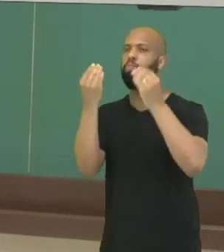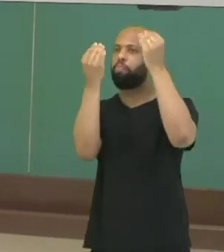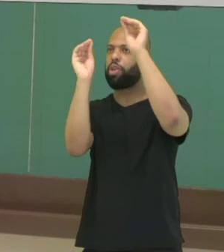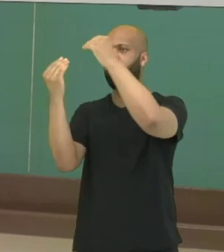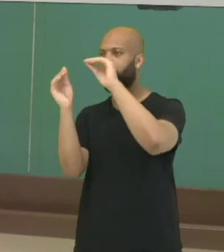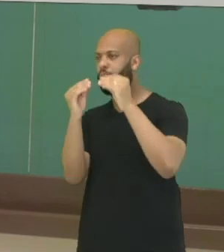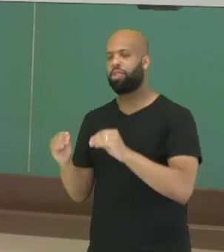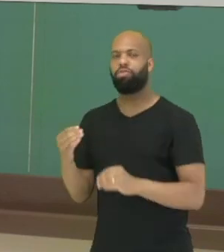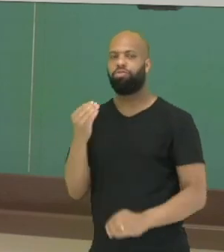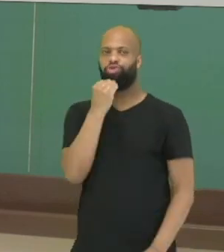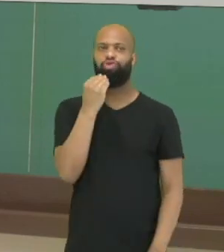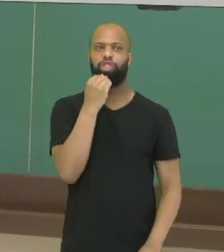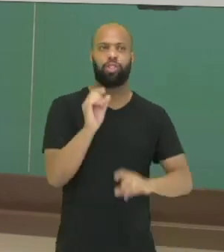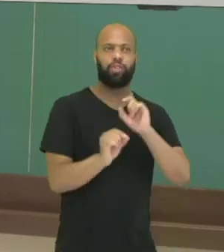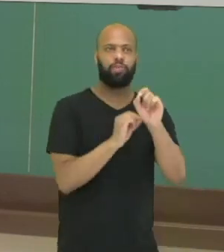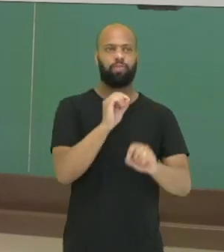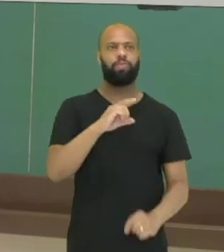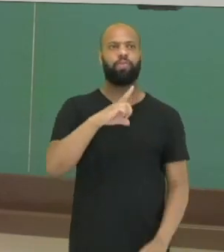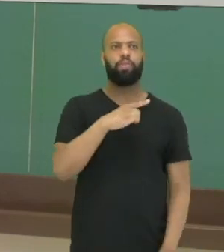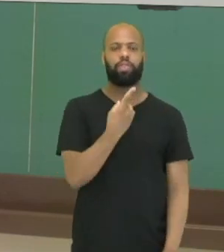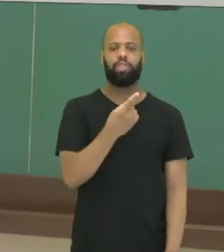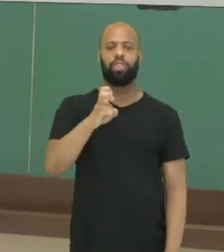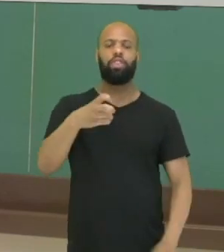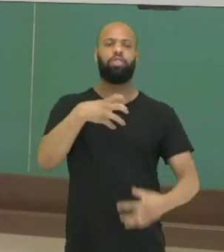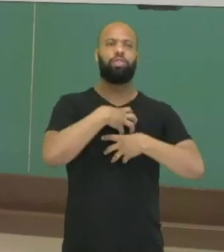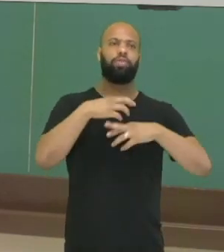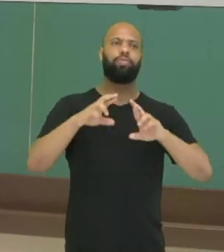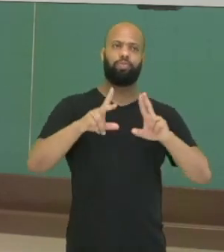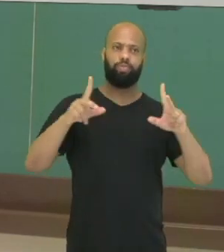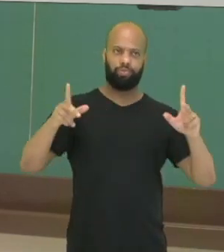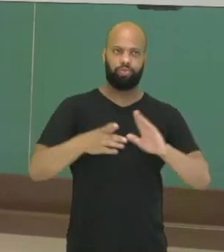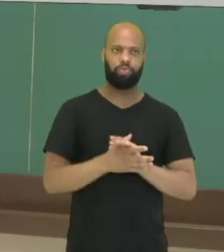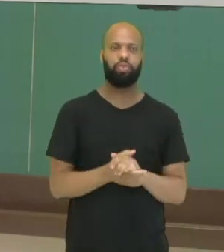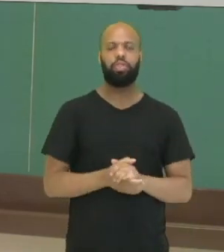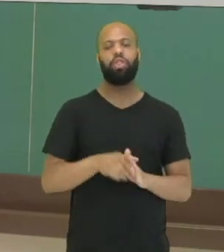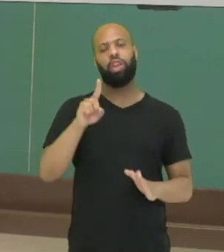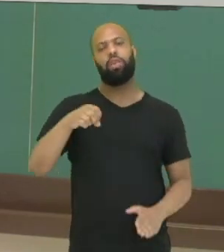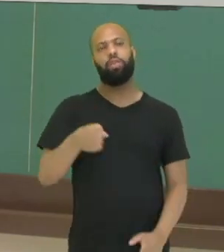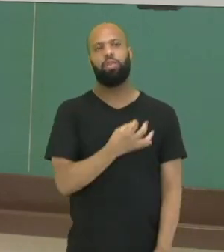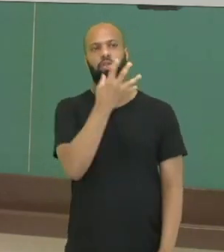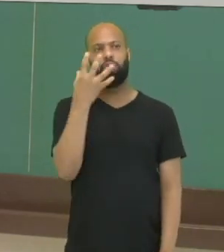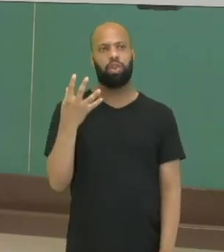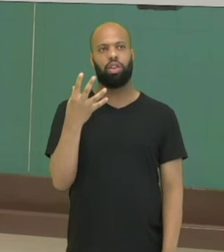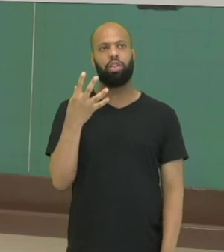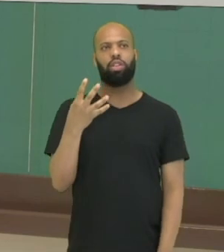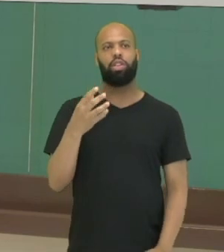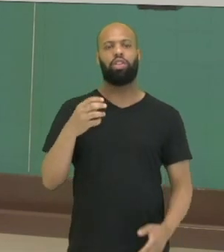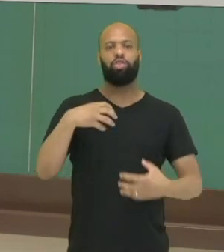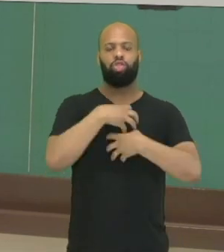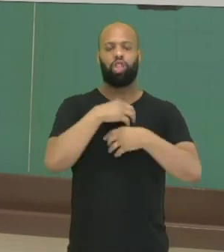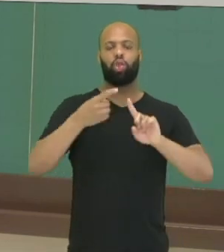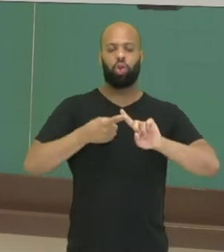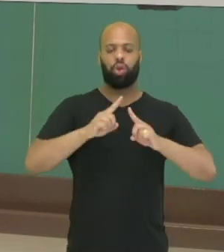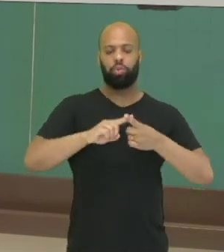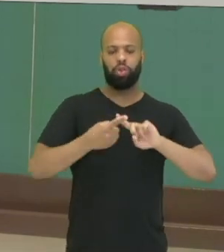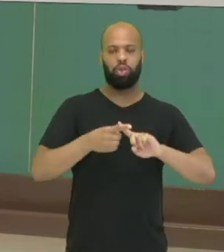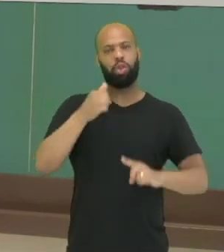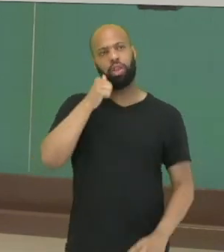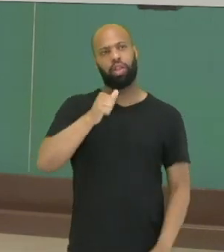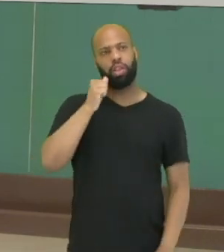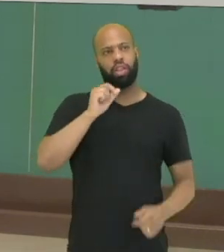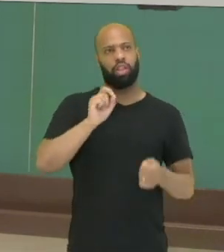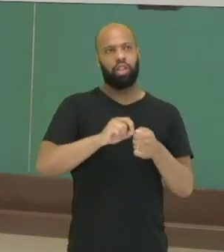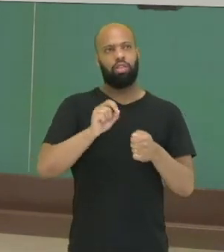ter que encontrar o quê? 15 maneiras diferentes, que é a quantidade que a Manuela vai poder variar essas